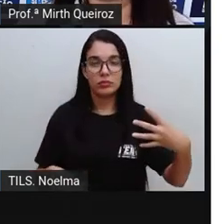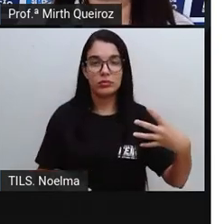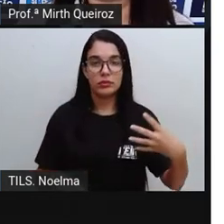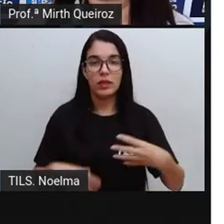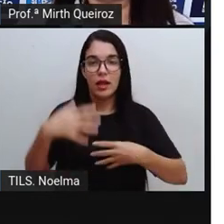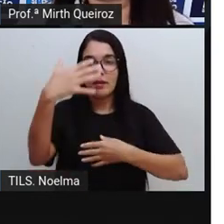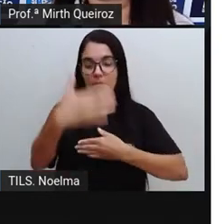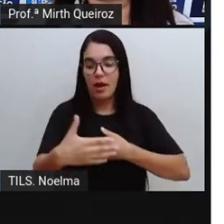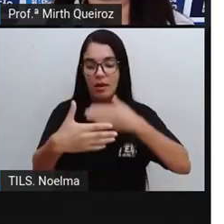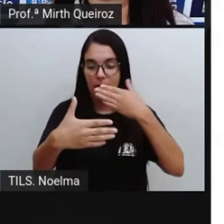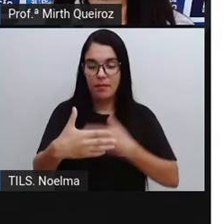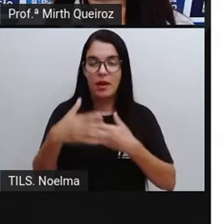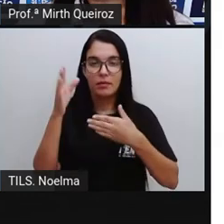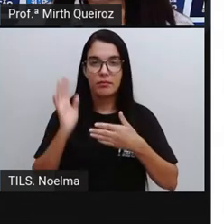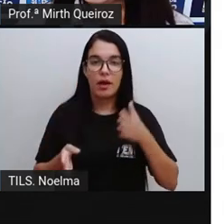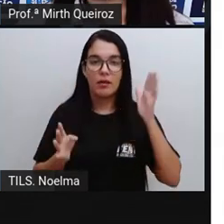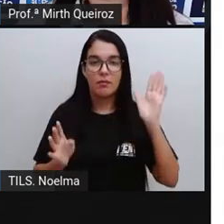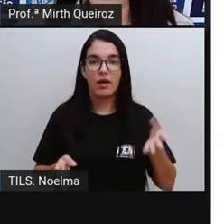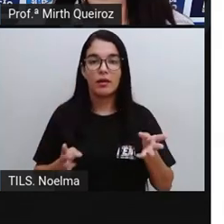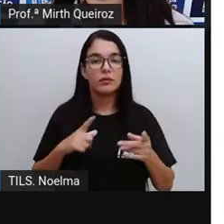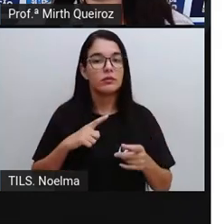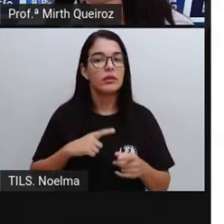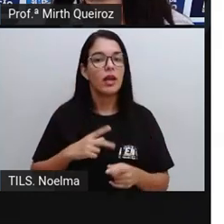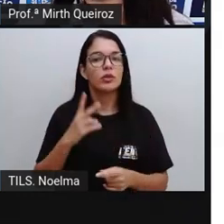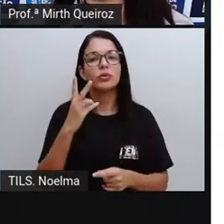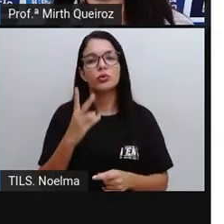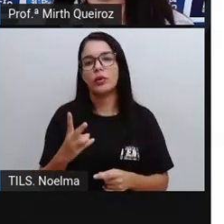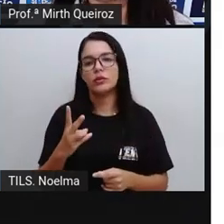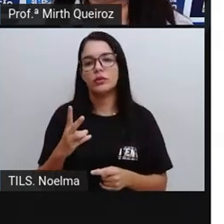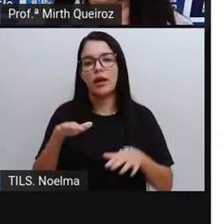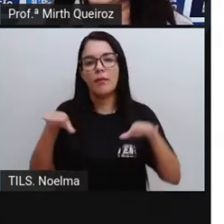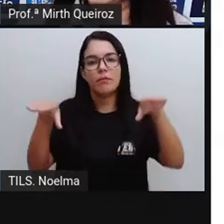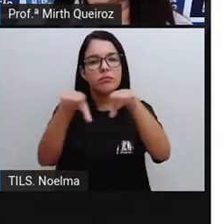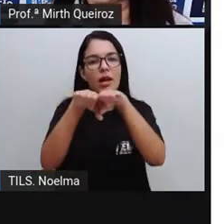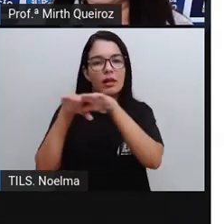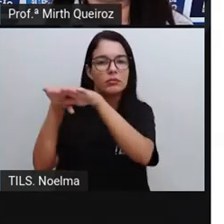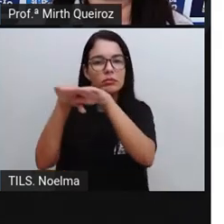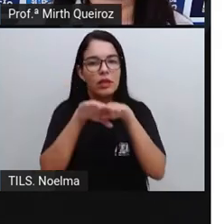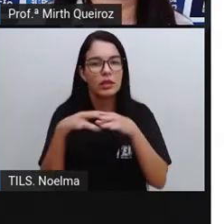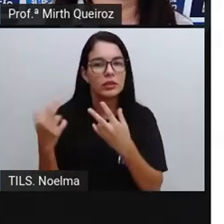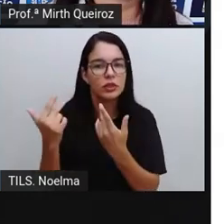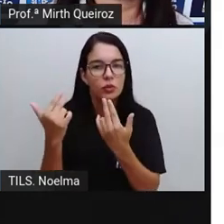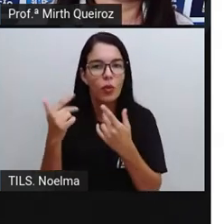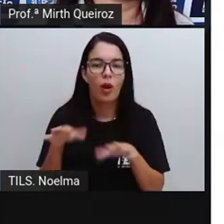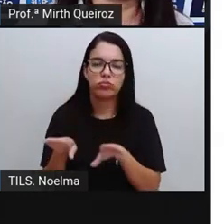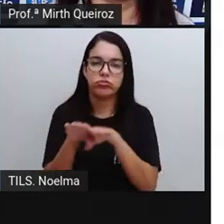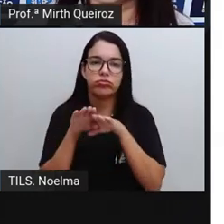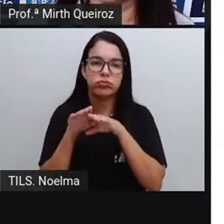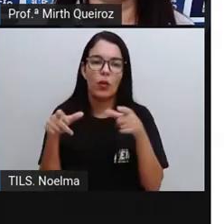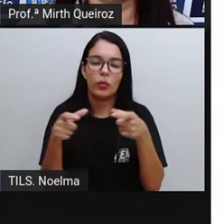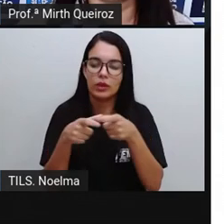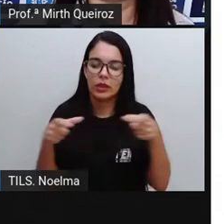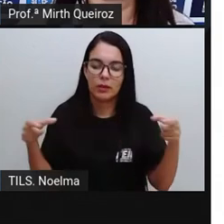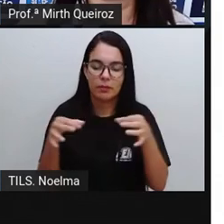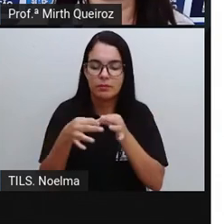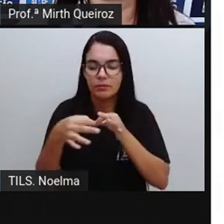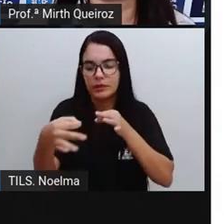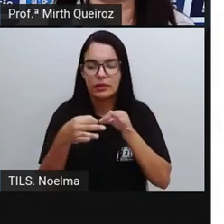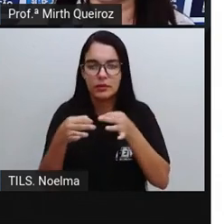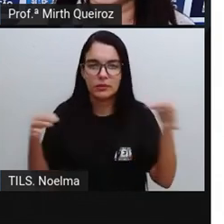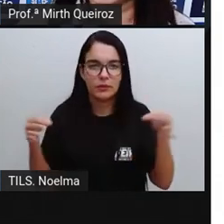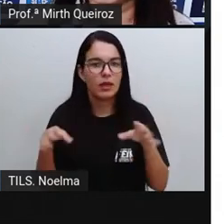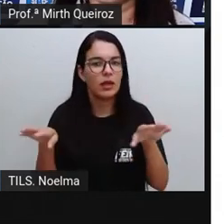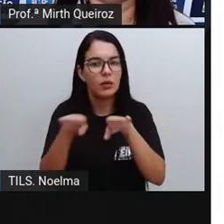mosaico, o trapézio tem 2 lados da mesma medida, certo? Mas não importa qual posição